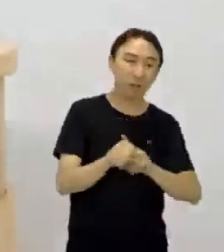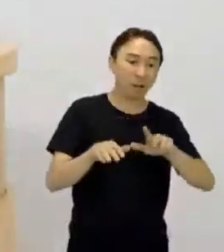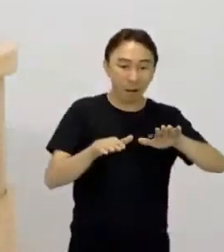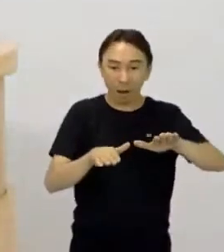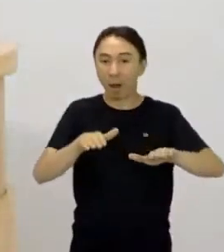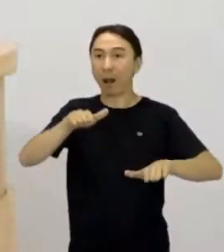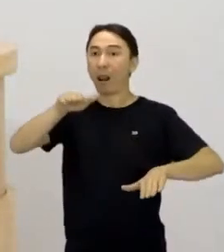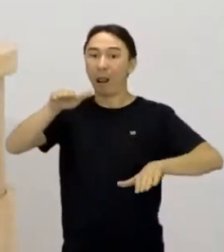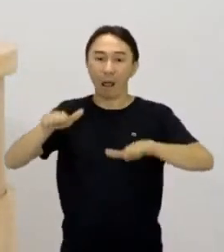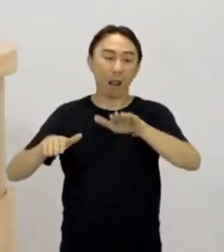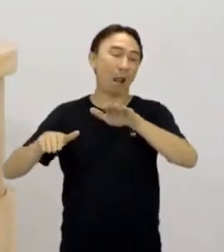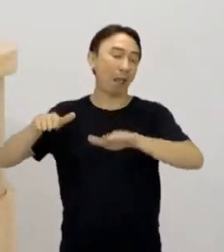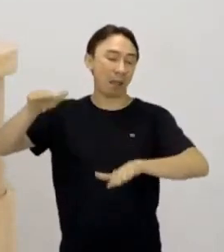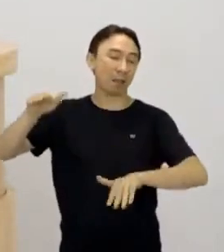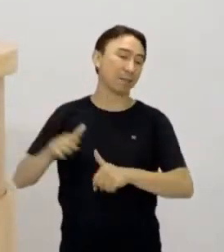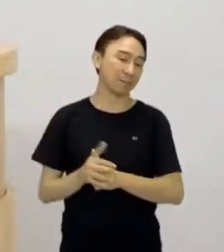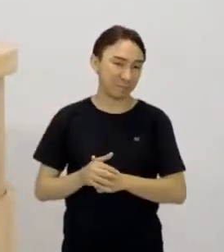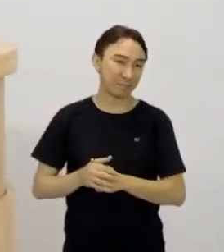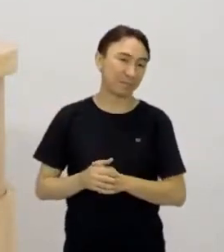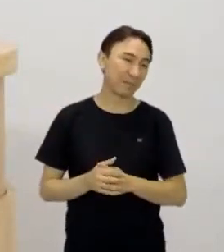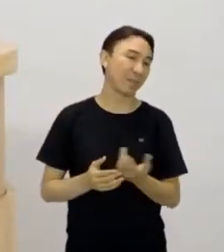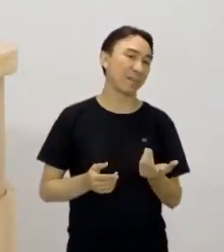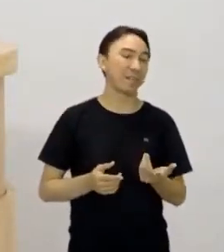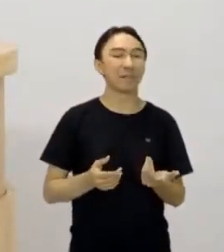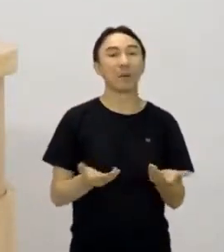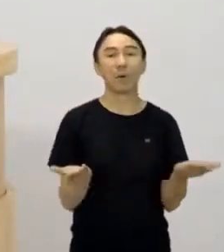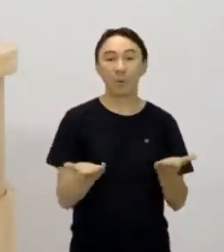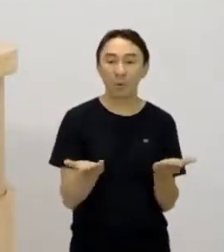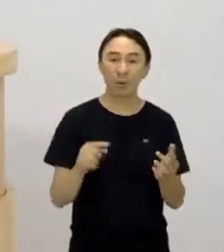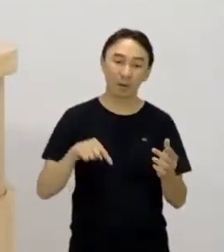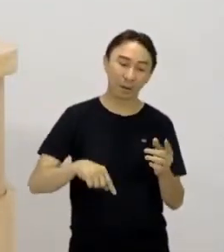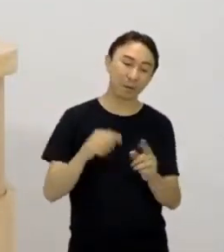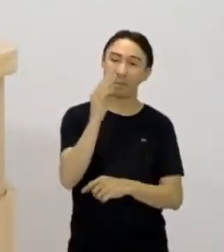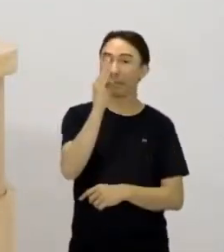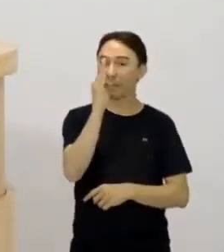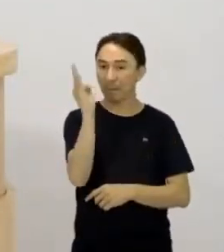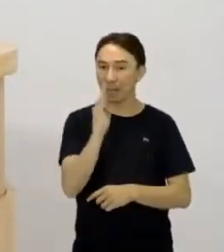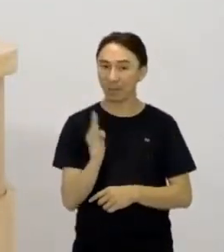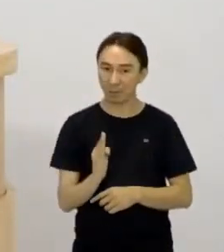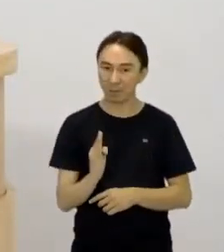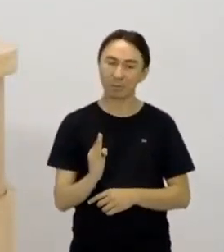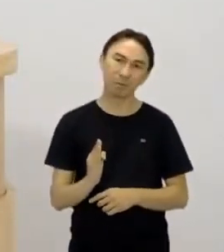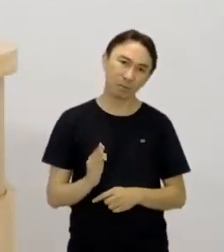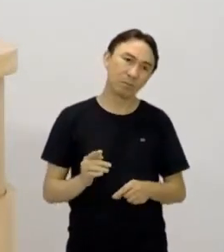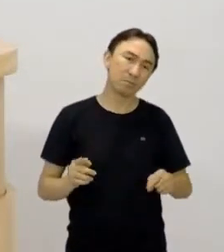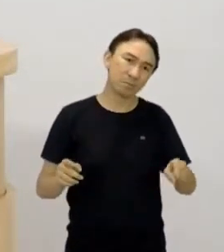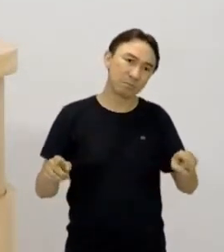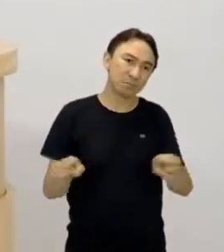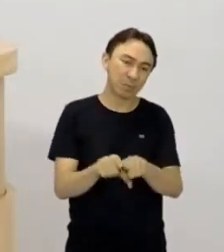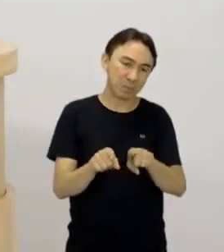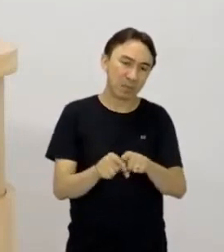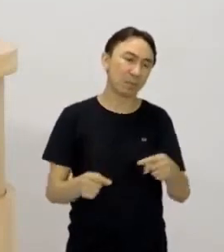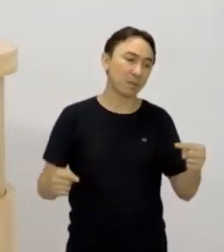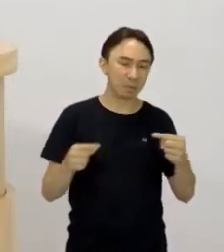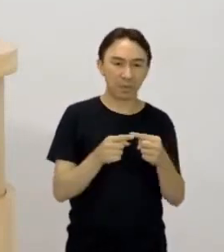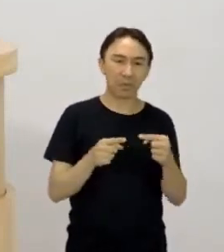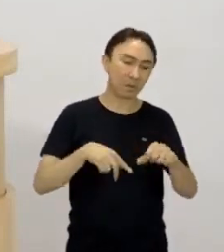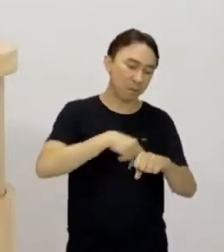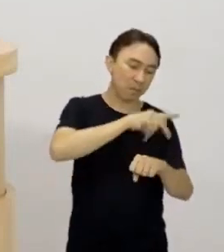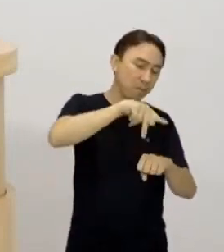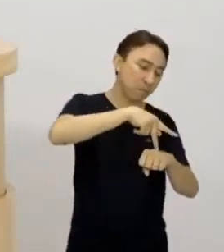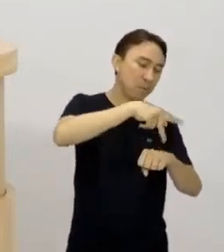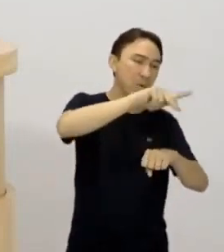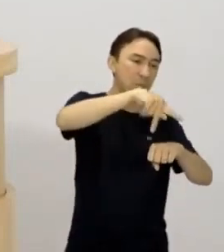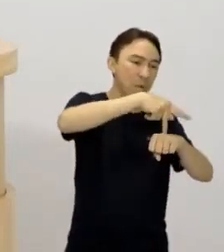exemplo aqui de indicadores sociais, né, na relação aqui com o Brasil, mas isso aí também pode ser colocado aí para os outros países,